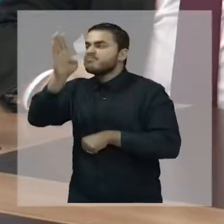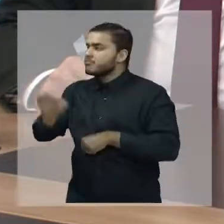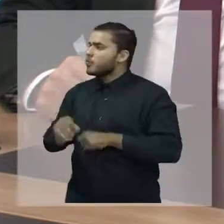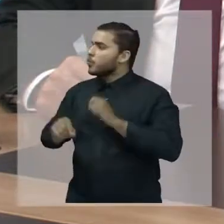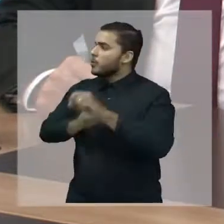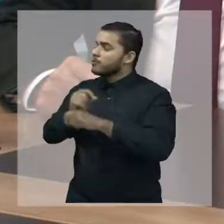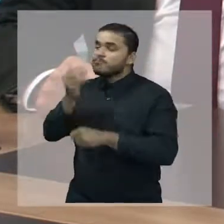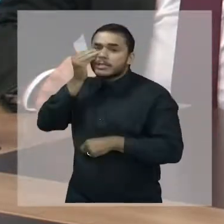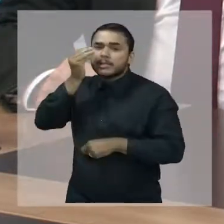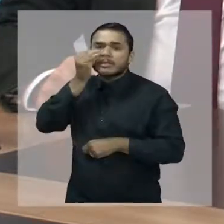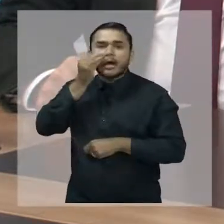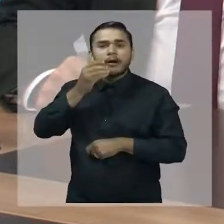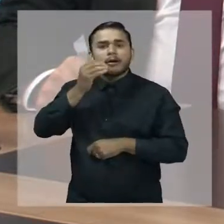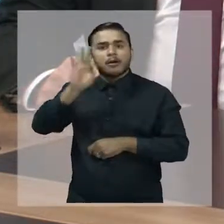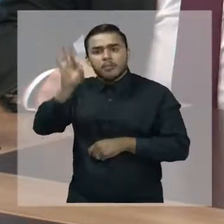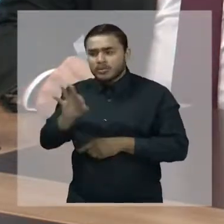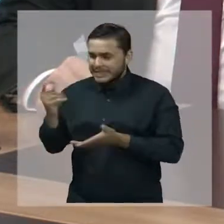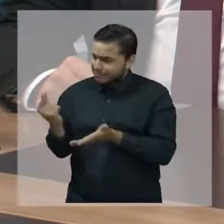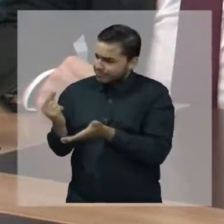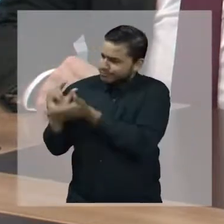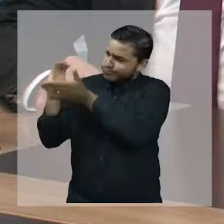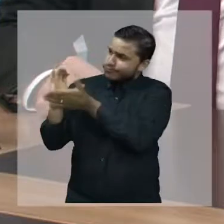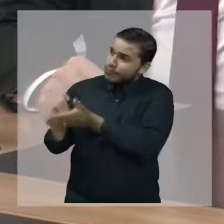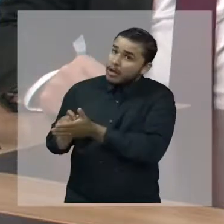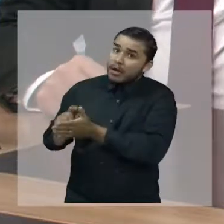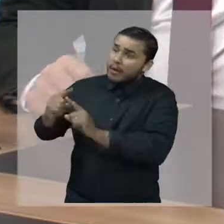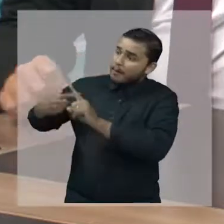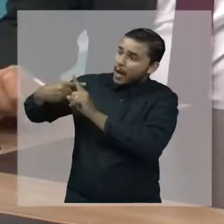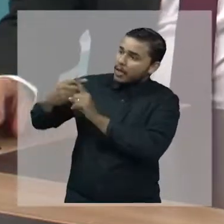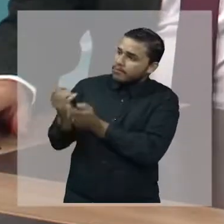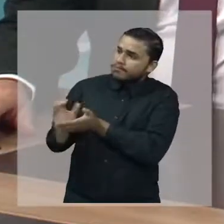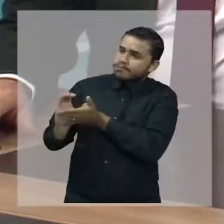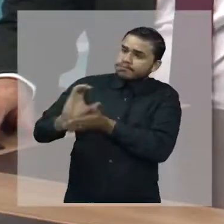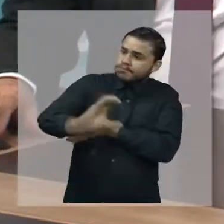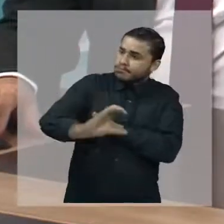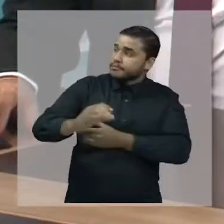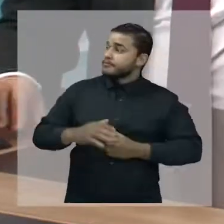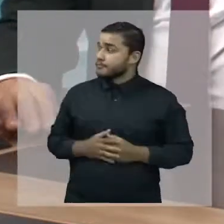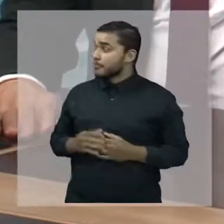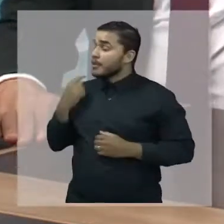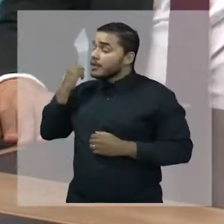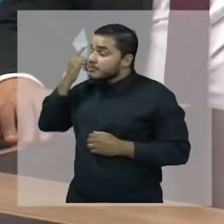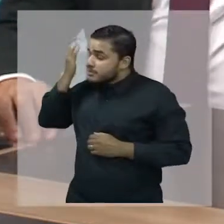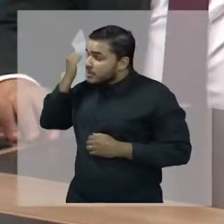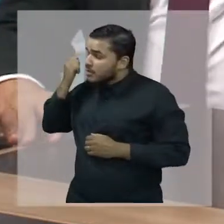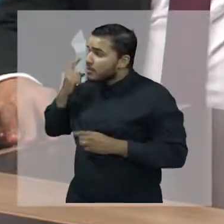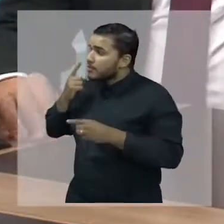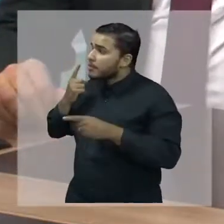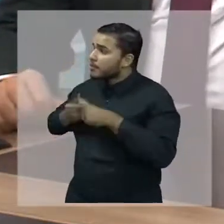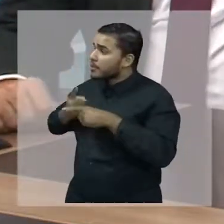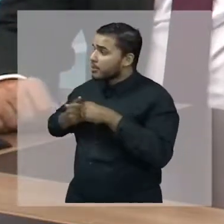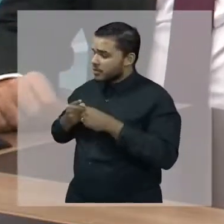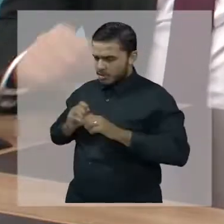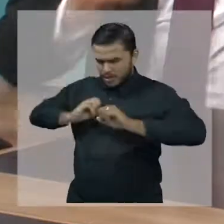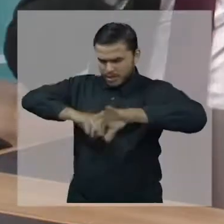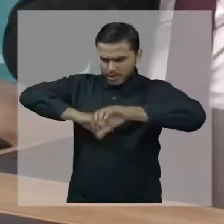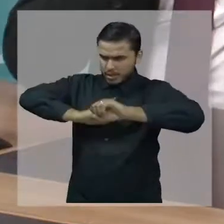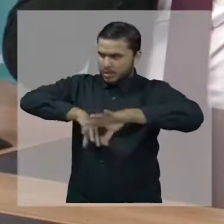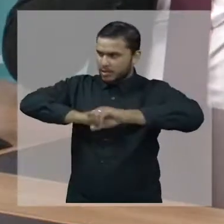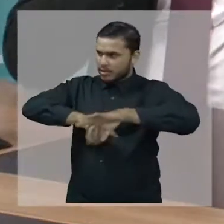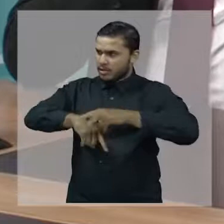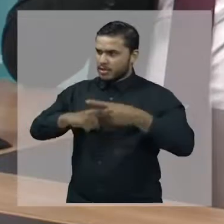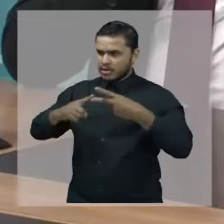alguns, educar, politizar, conscientizar a população